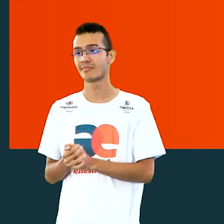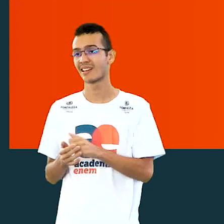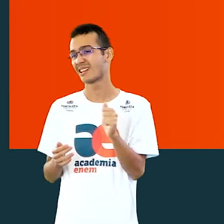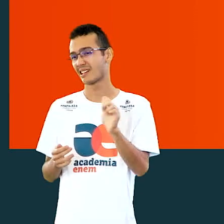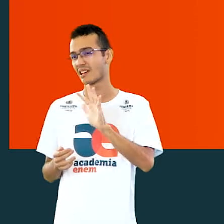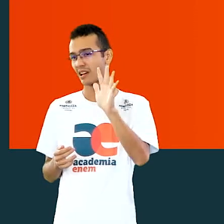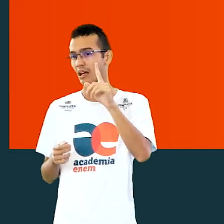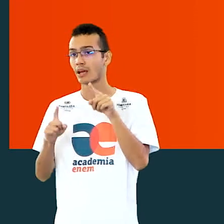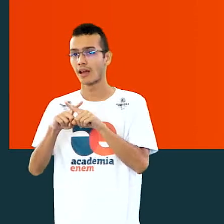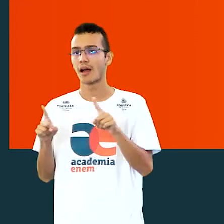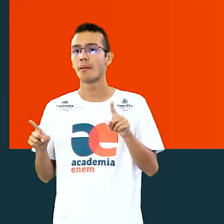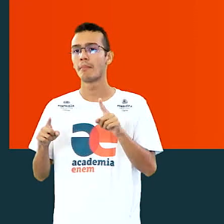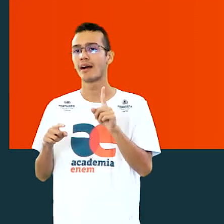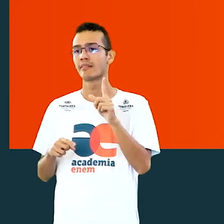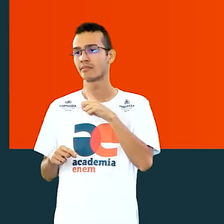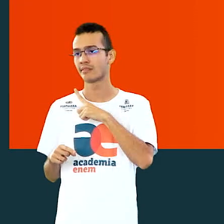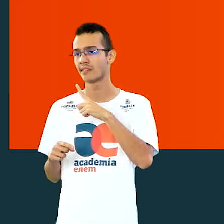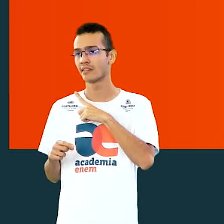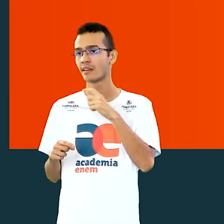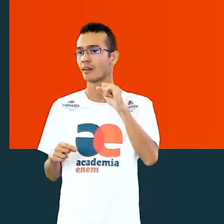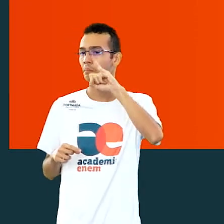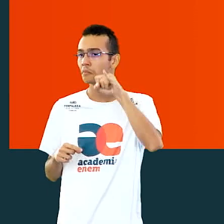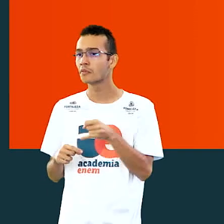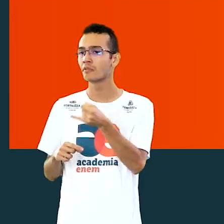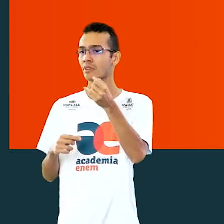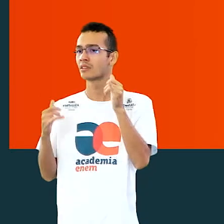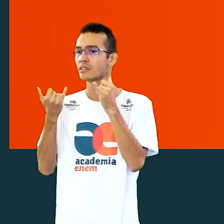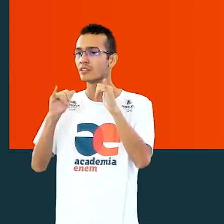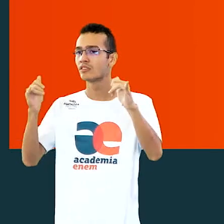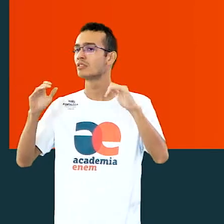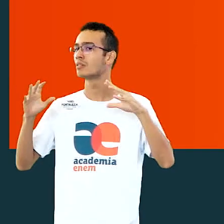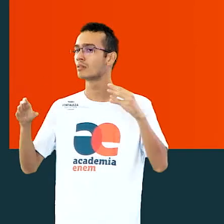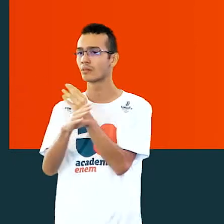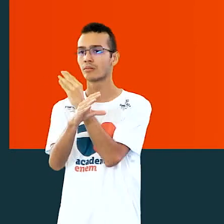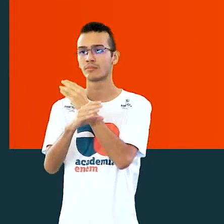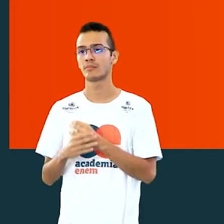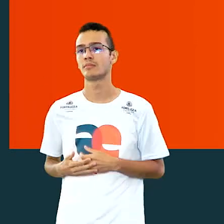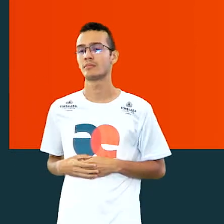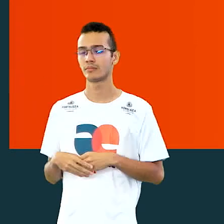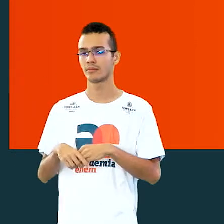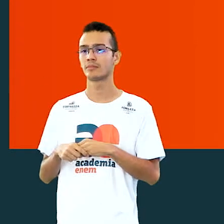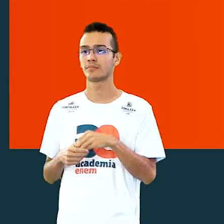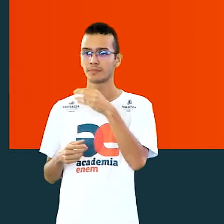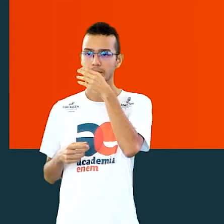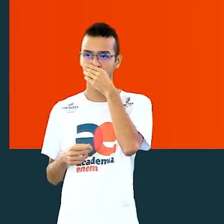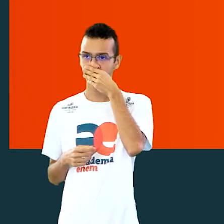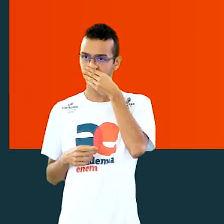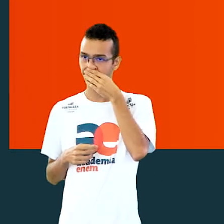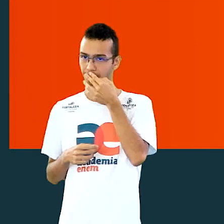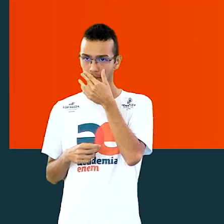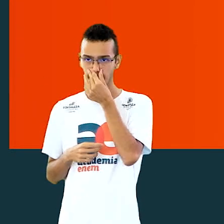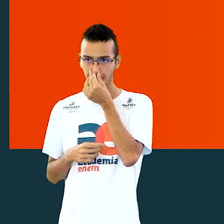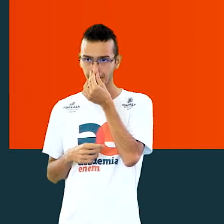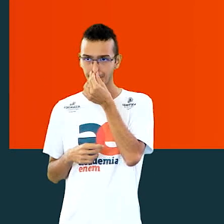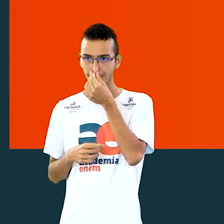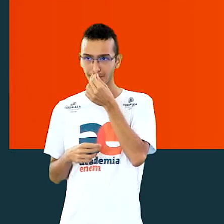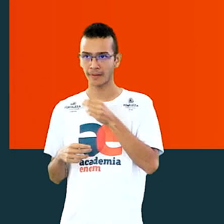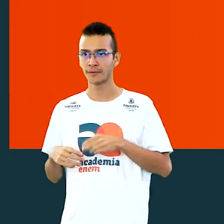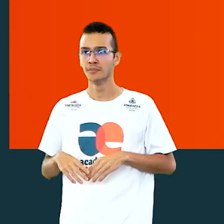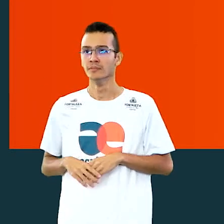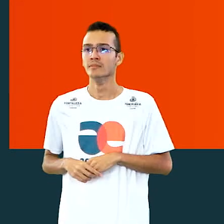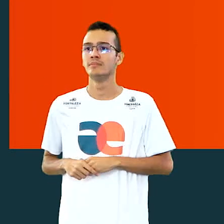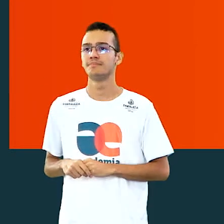lâmpadas LEDs têm rendimentos, pessoal, algumas de 60%, 70%. É uma coisa boa, não é? É. Existem super LEDs que dão até